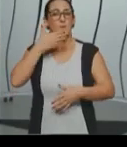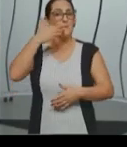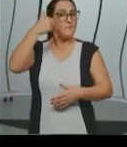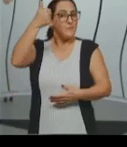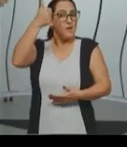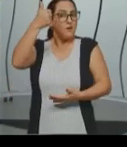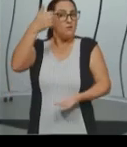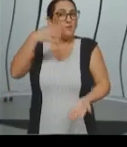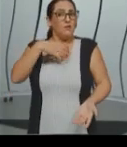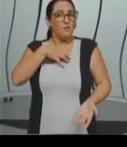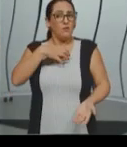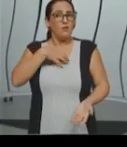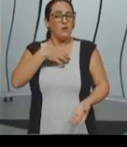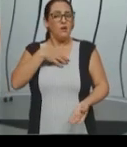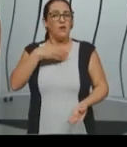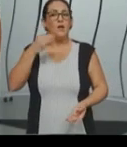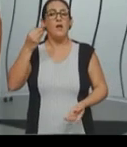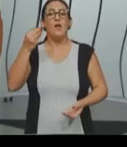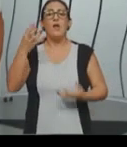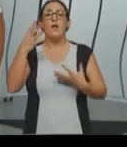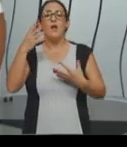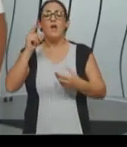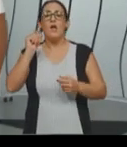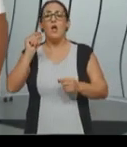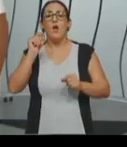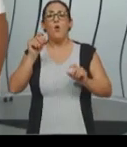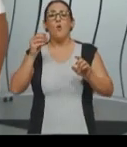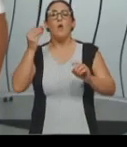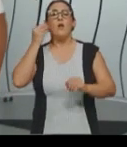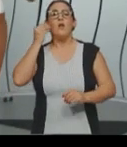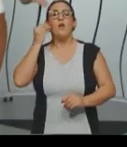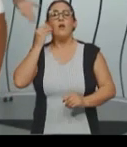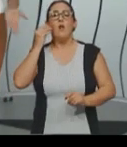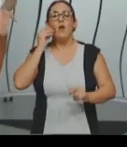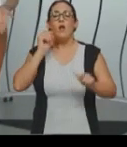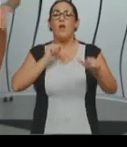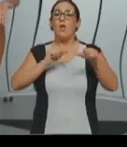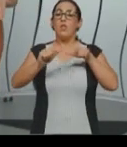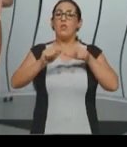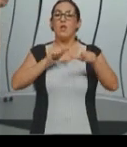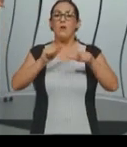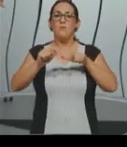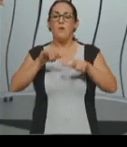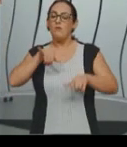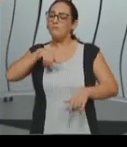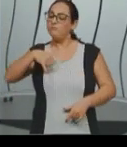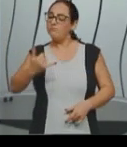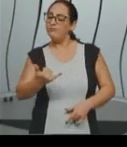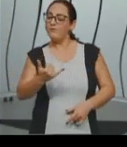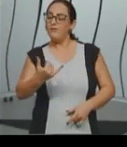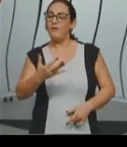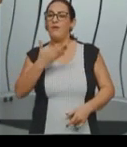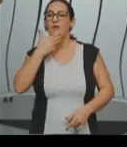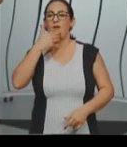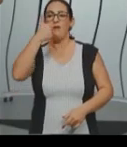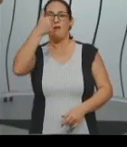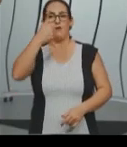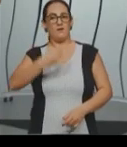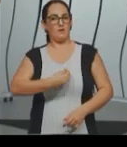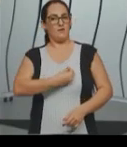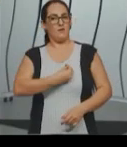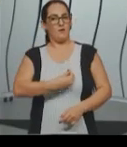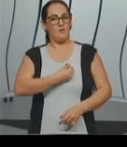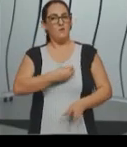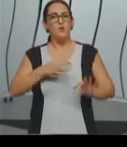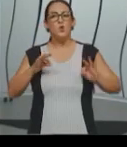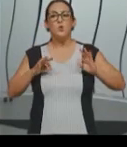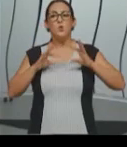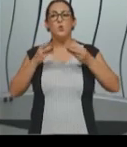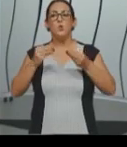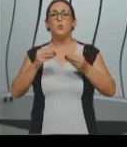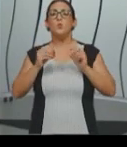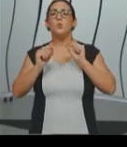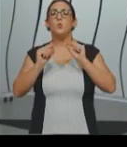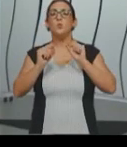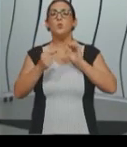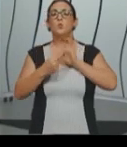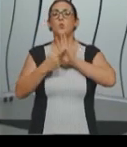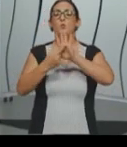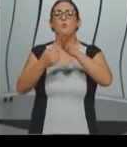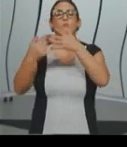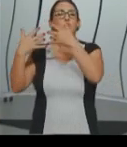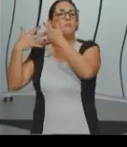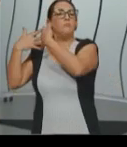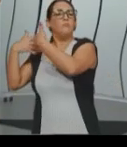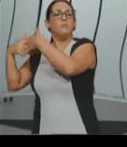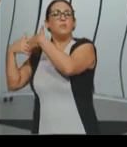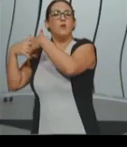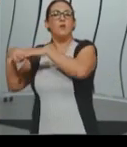e tentando emprego, tentando aí uma oportunidade melhor de vida. E tudo isso faz com que a gente reflita sobre esses direitos